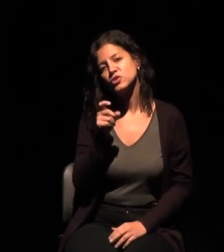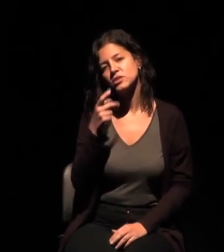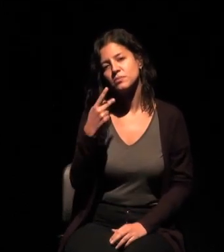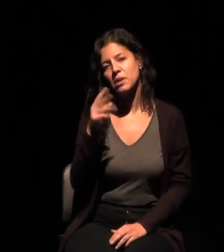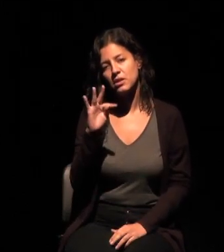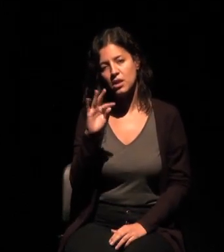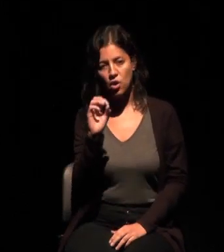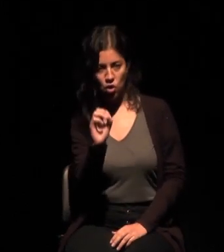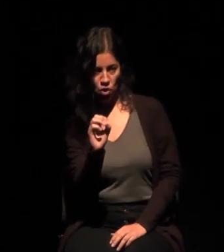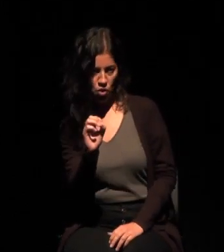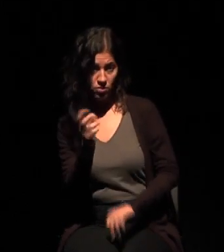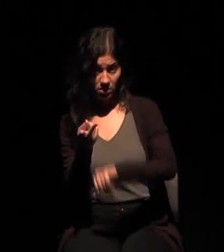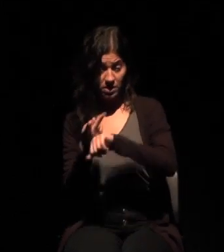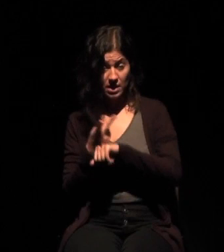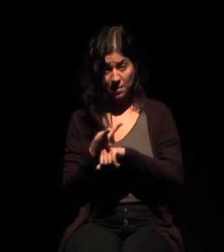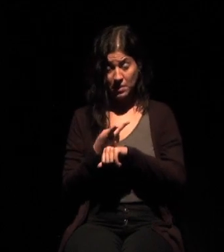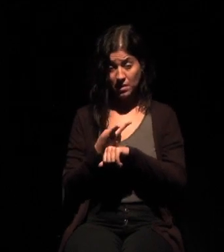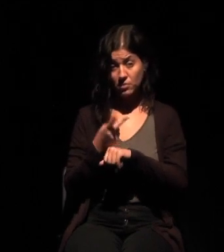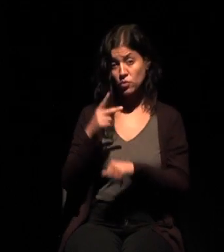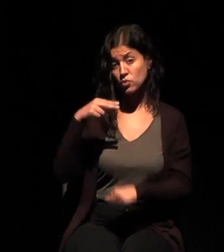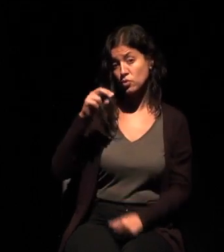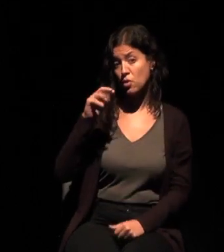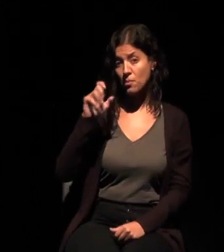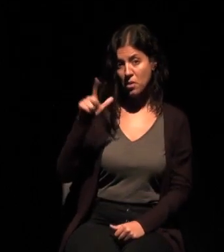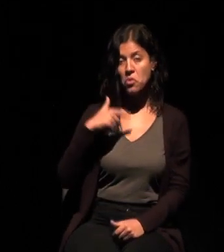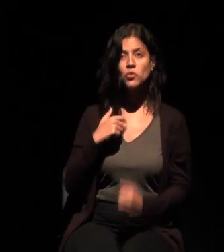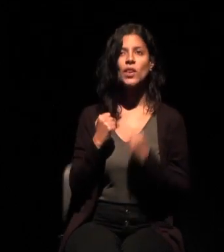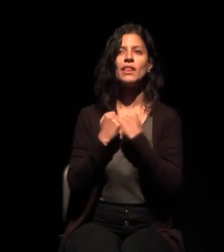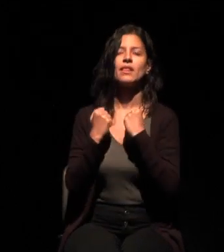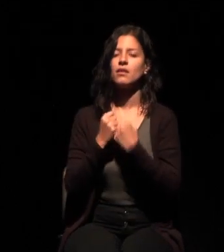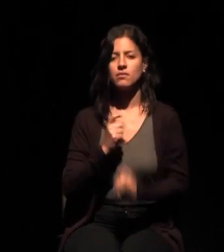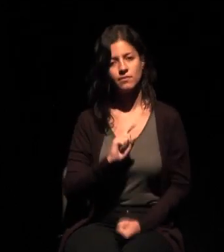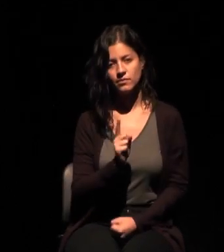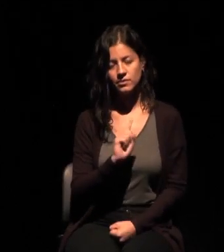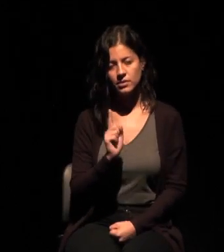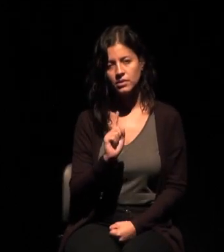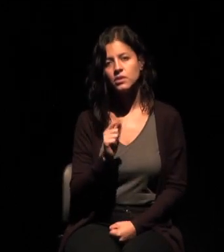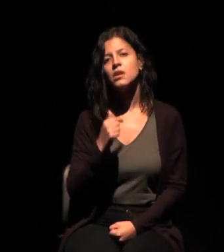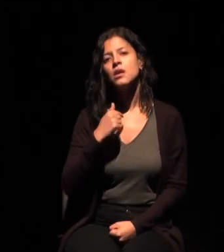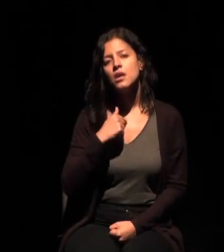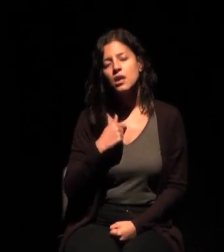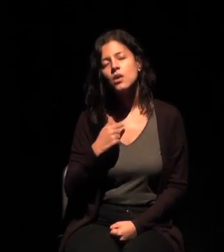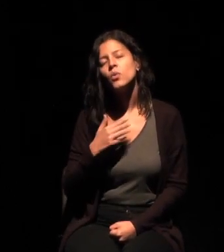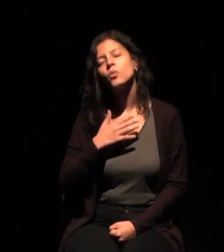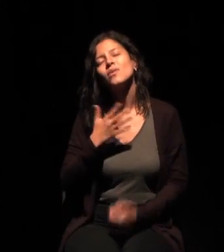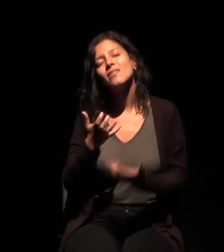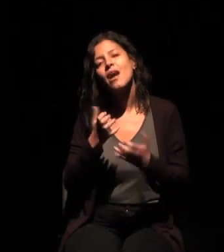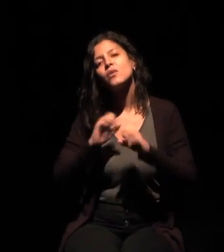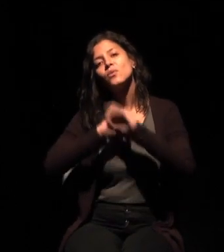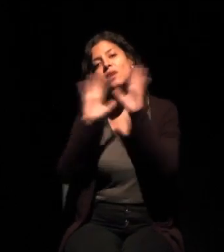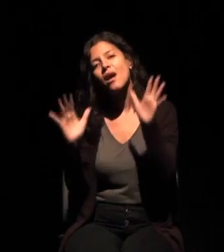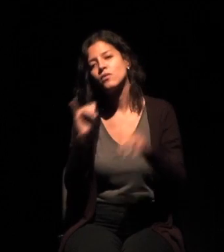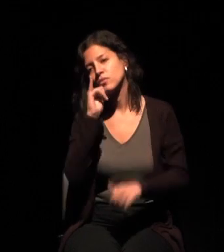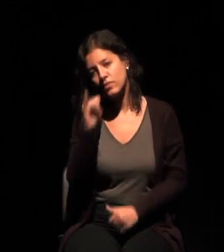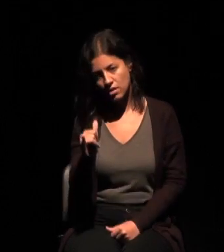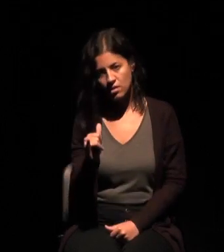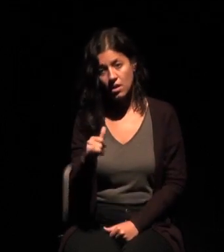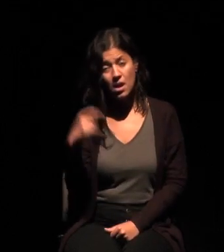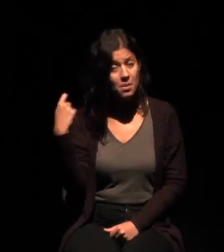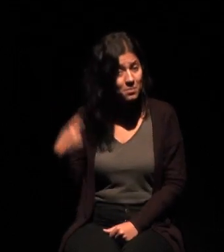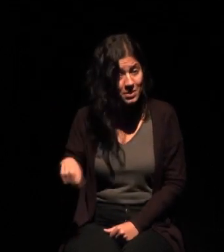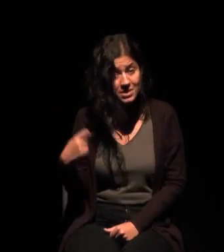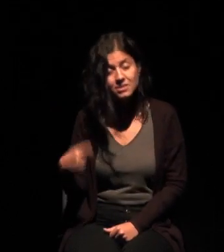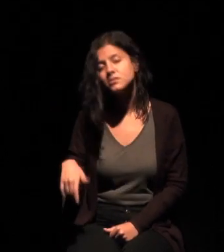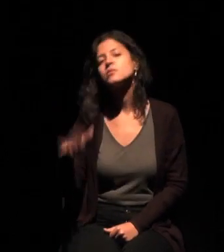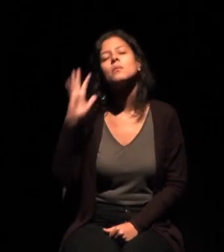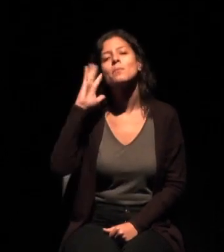ganhar um prêmio nobel que não é de facto isso e aquilo que eu gostava deixar muito claro que é preciso pensar é preciso